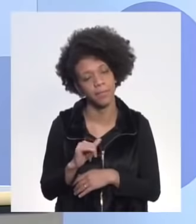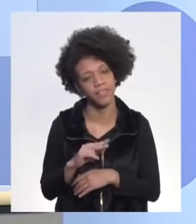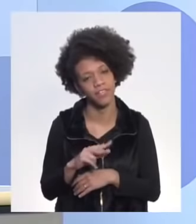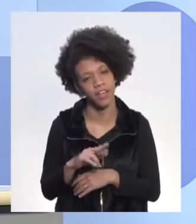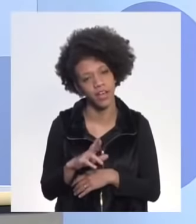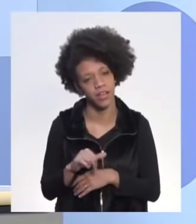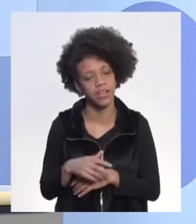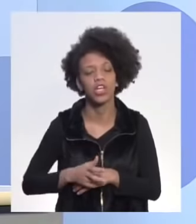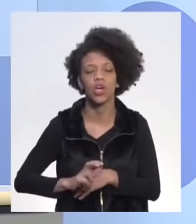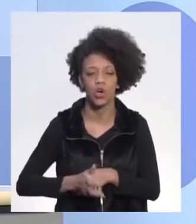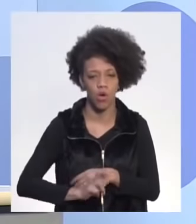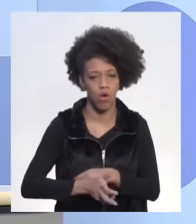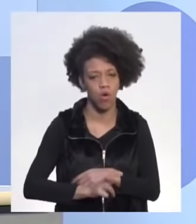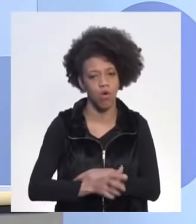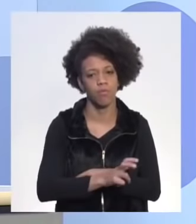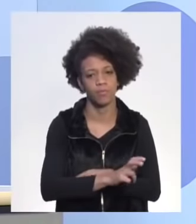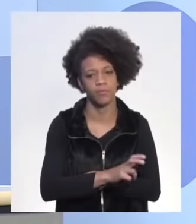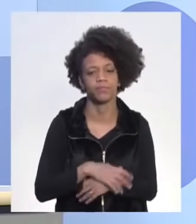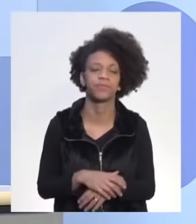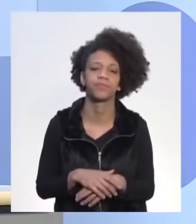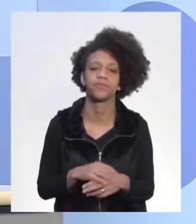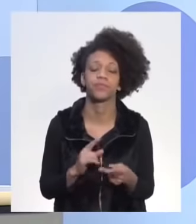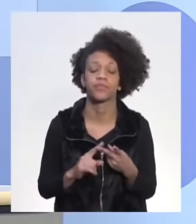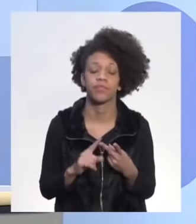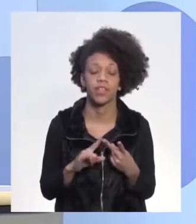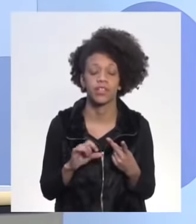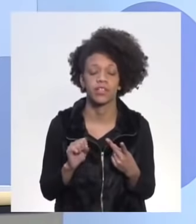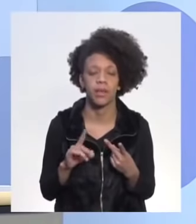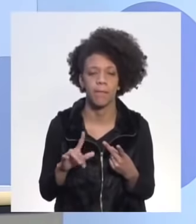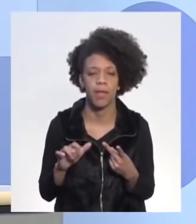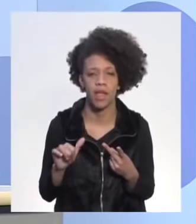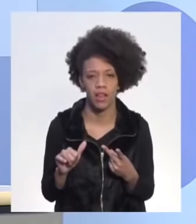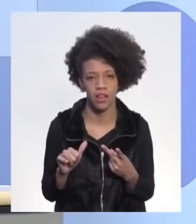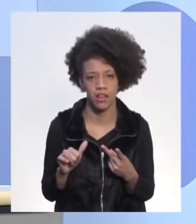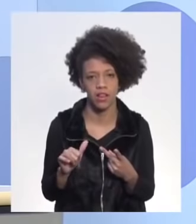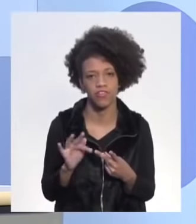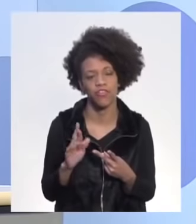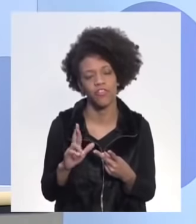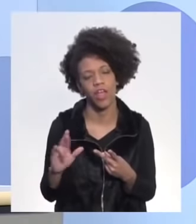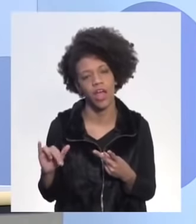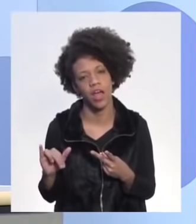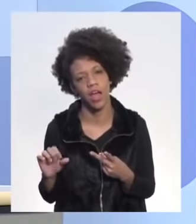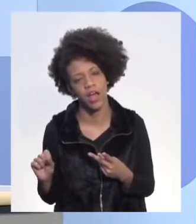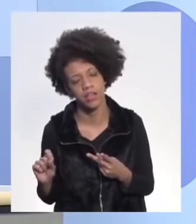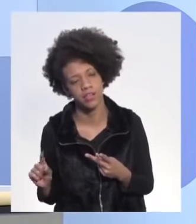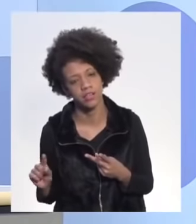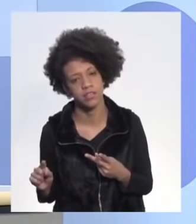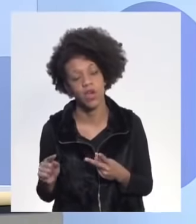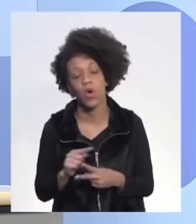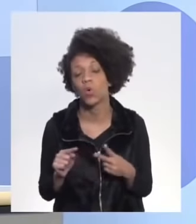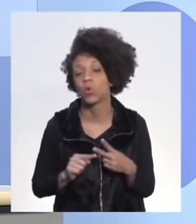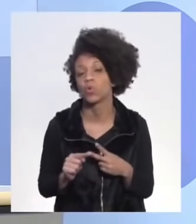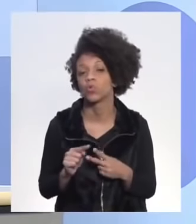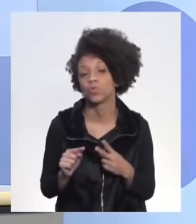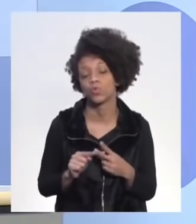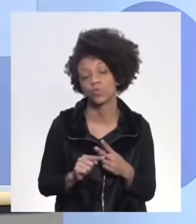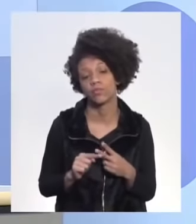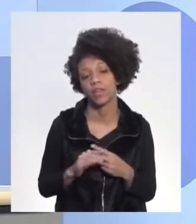viu cobra também. A Isabela é de Ferraz de Vasconcelos e o Arthur é de Mogi das Cruzes. Os dois disseram que